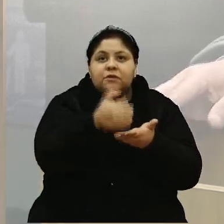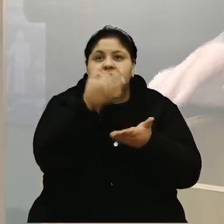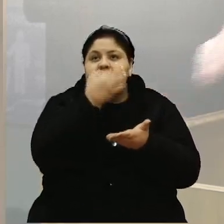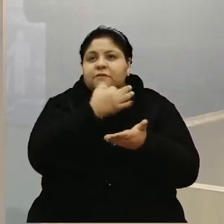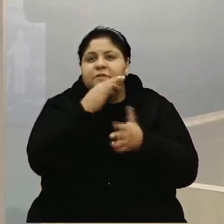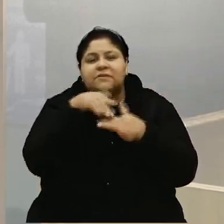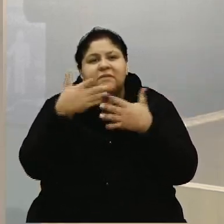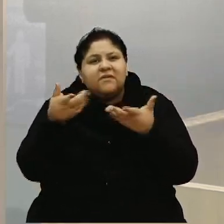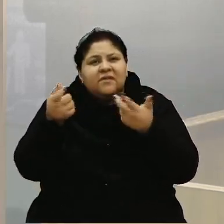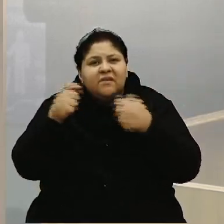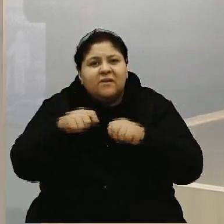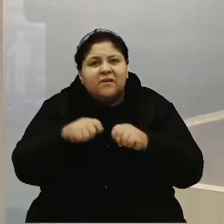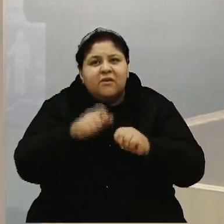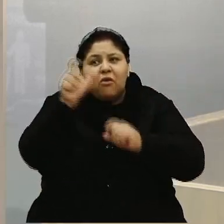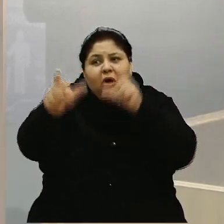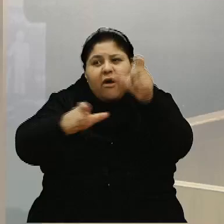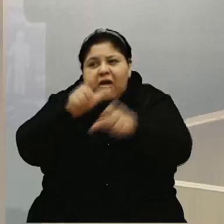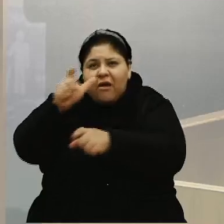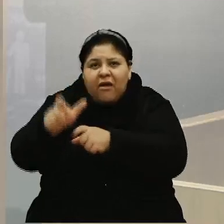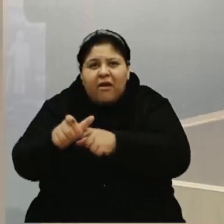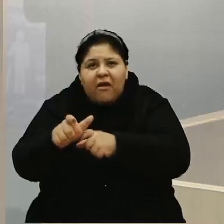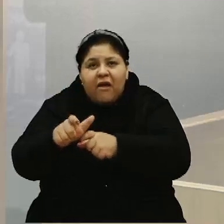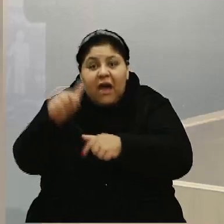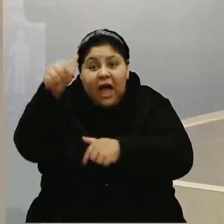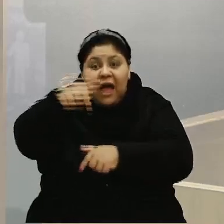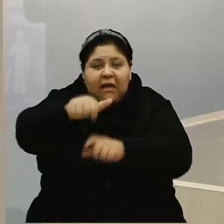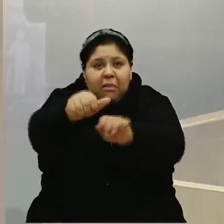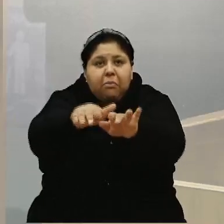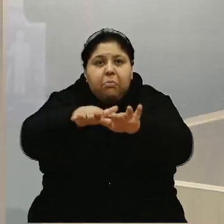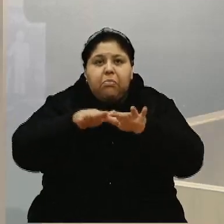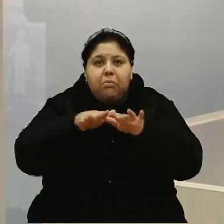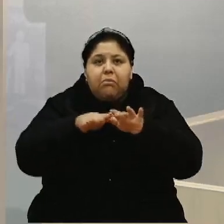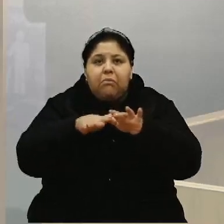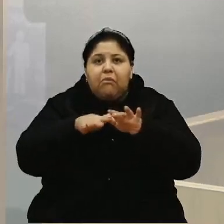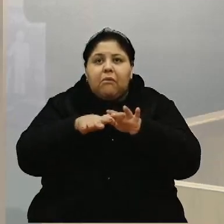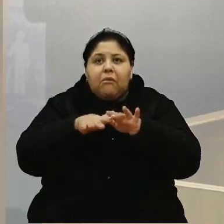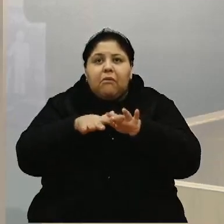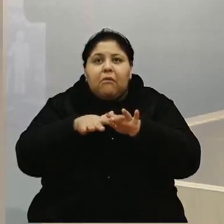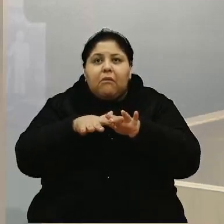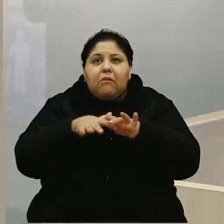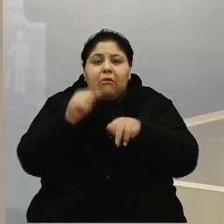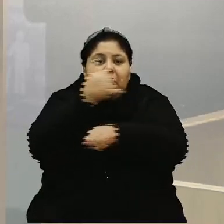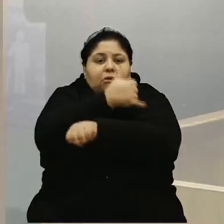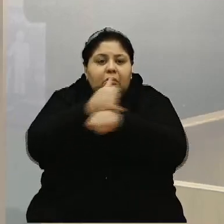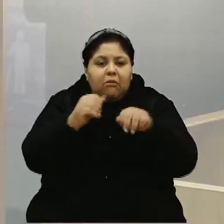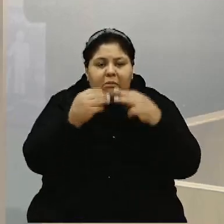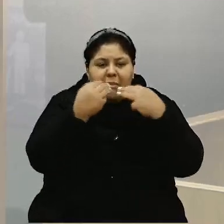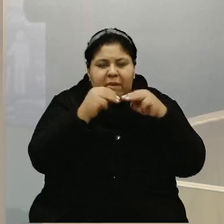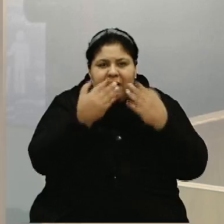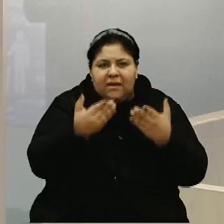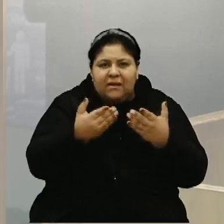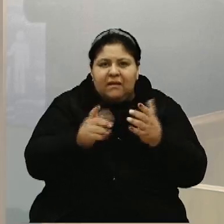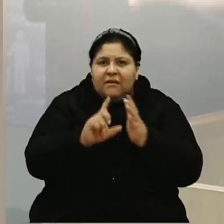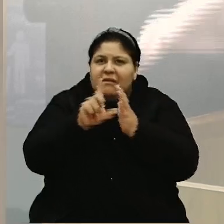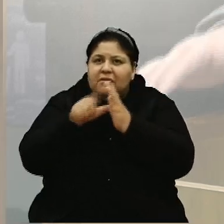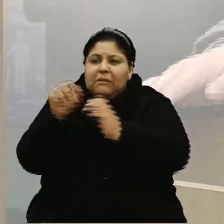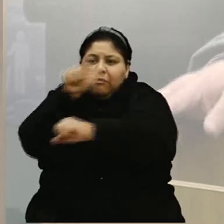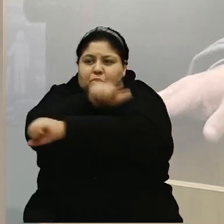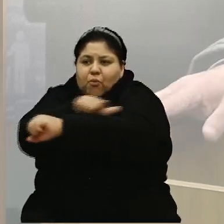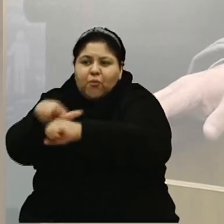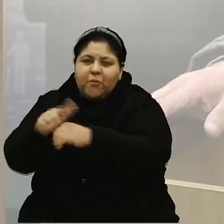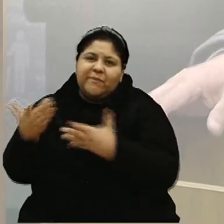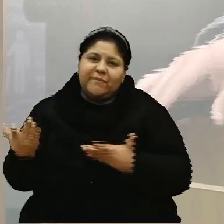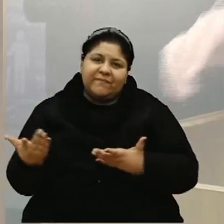Será que precisava os moradores vir aqui para dizer assim, ó, precisa passar uma máquina para trollar aqui e depois passar um